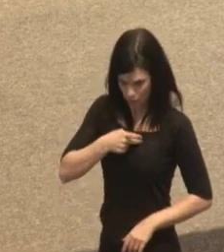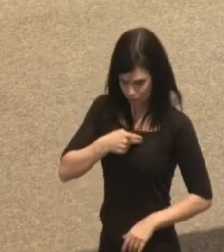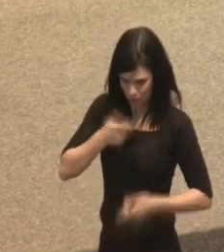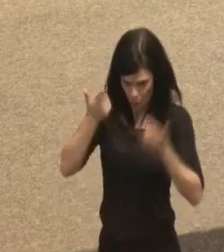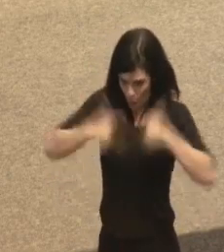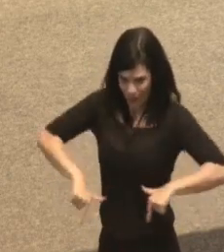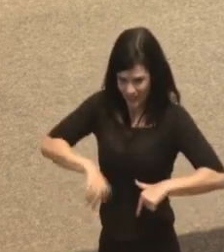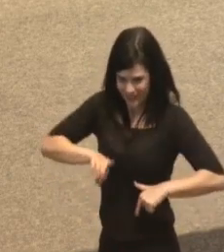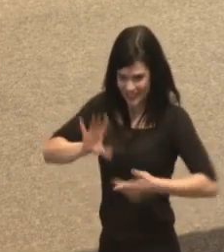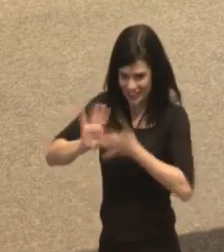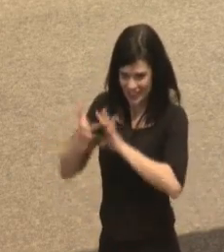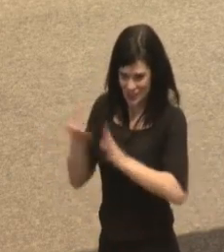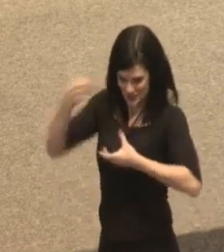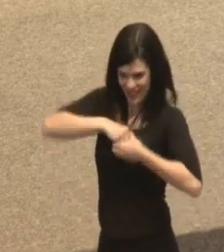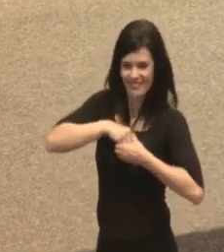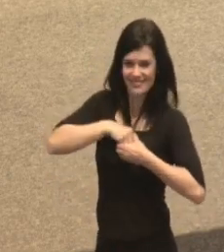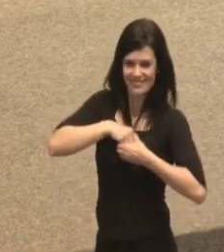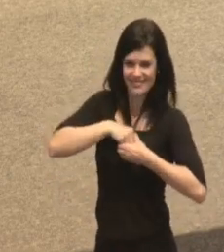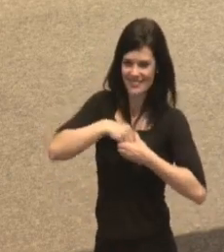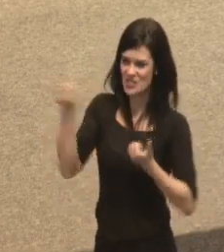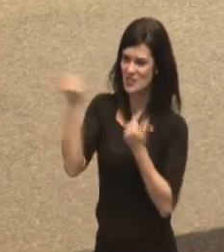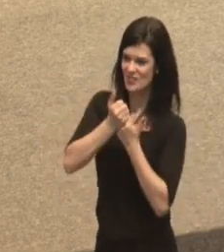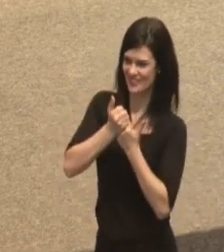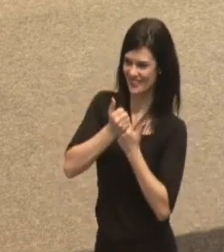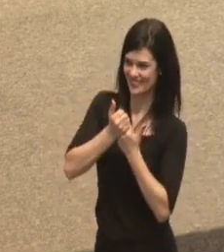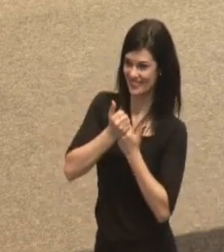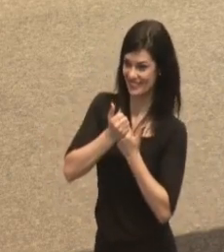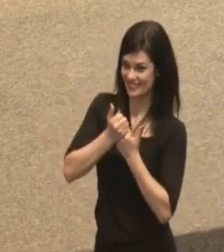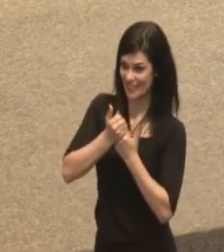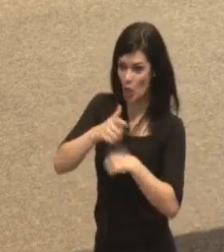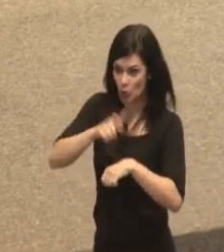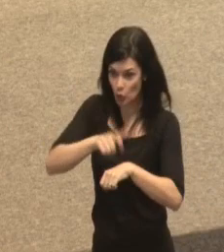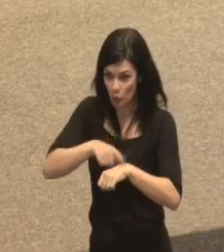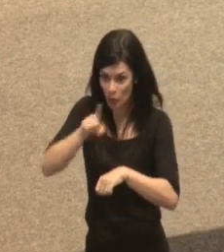isso, que no momento que nós nos convertemos,